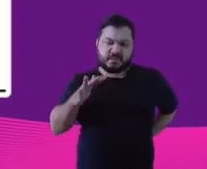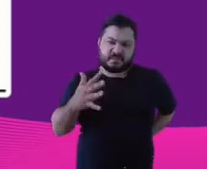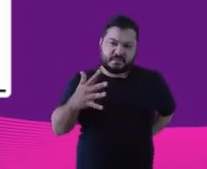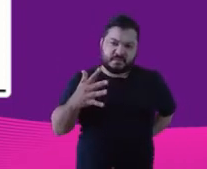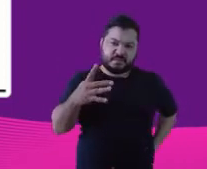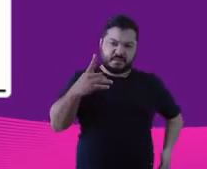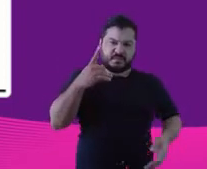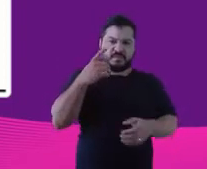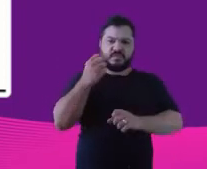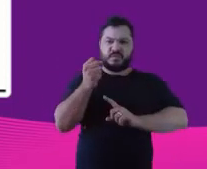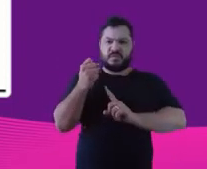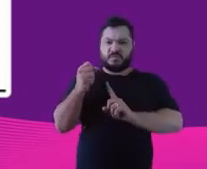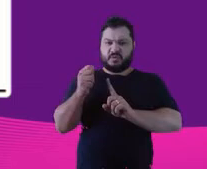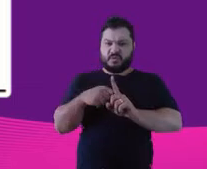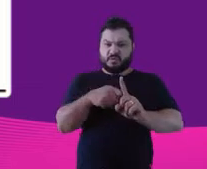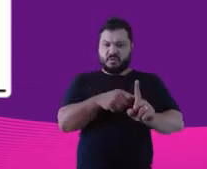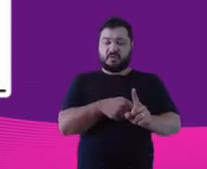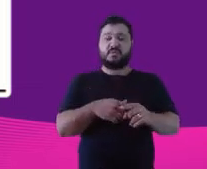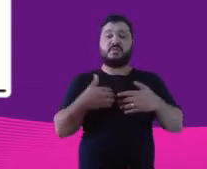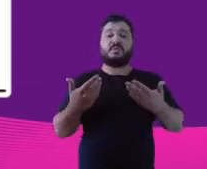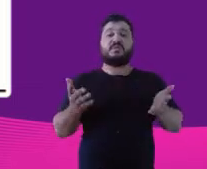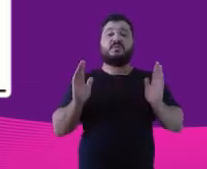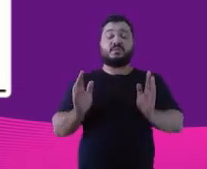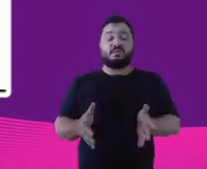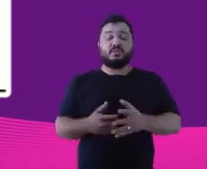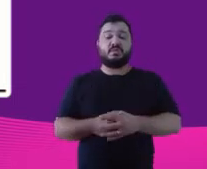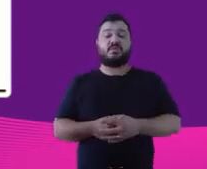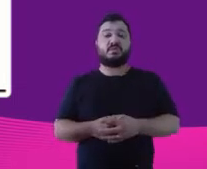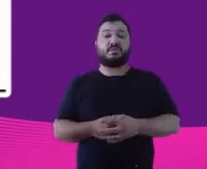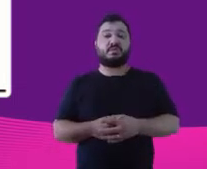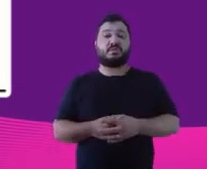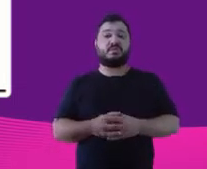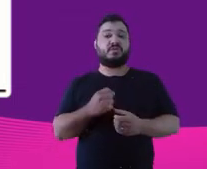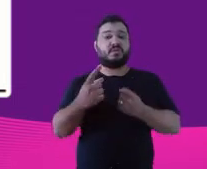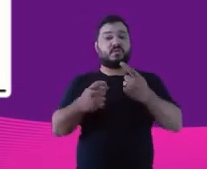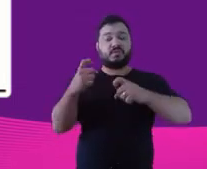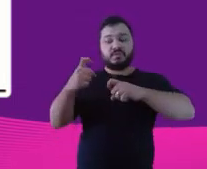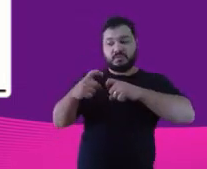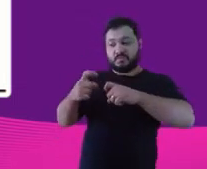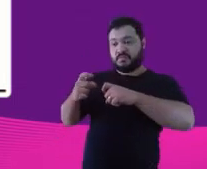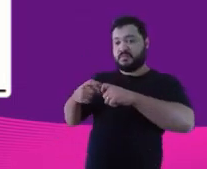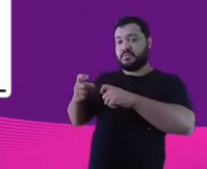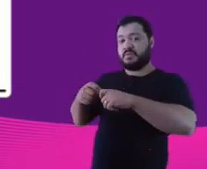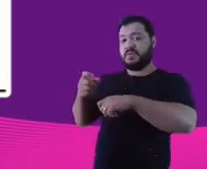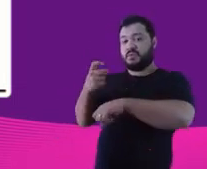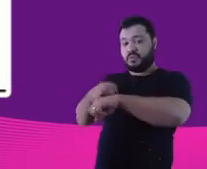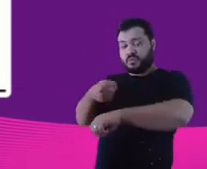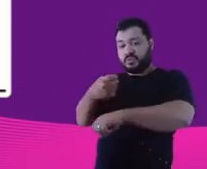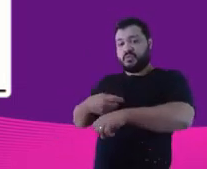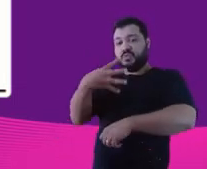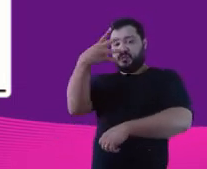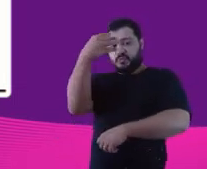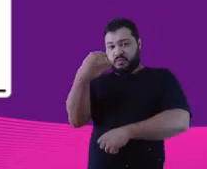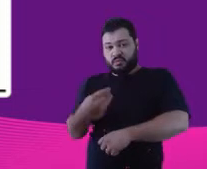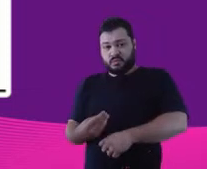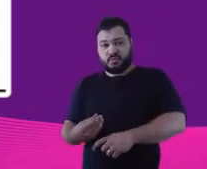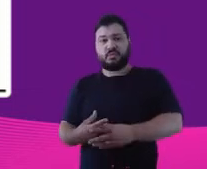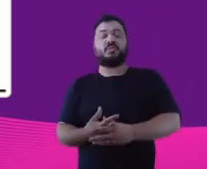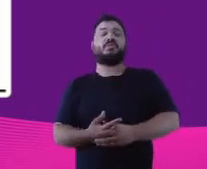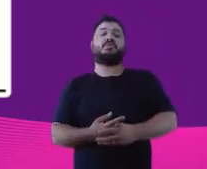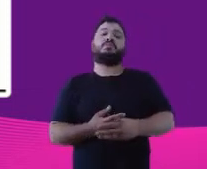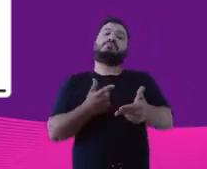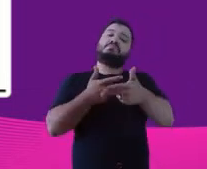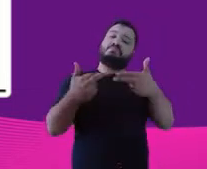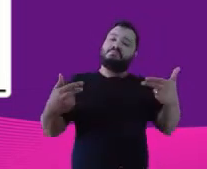aproximadamente uns 8 meses. Então, ele já tinha passado em alguns ortopedistas, feito raio-x, essas coisas